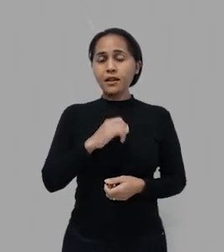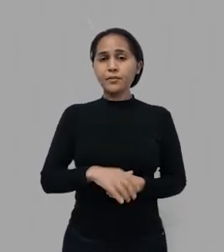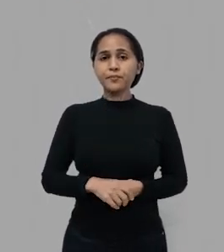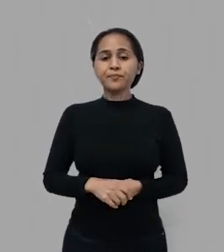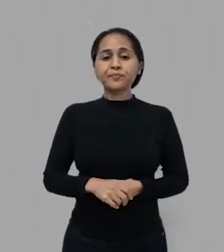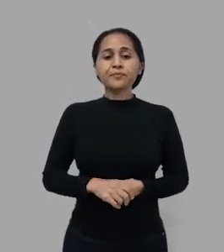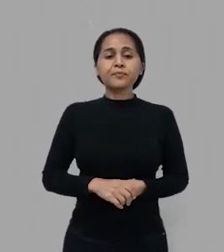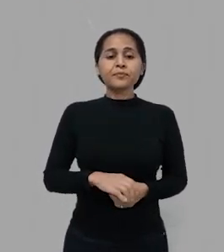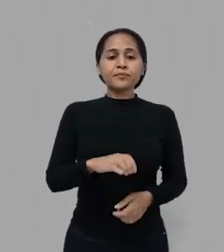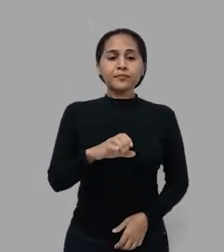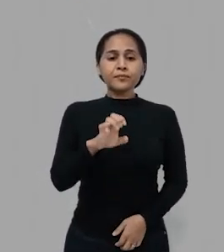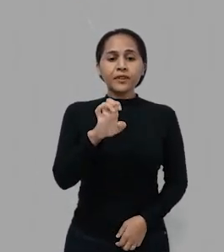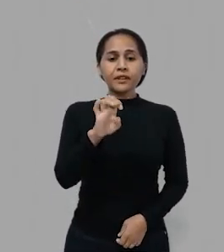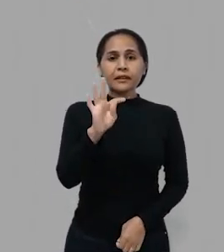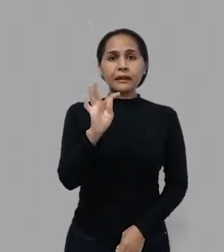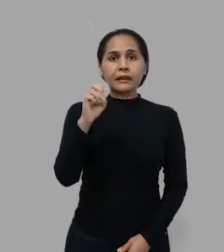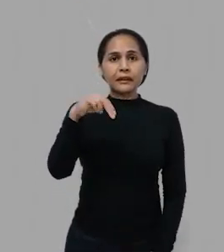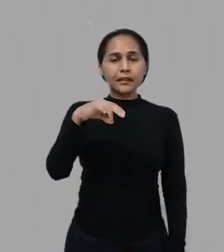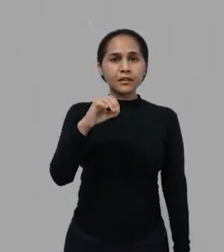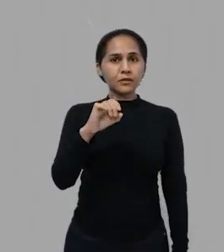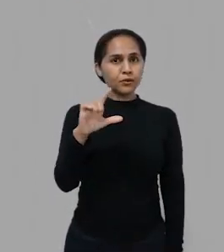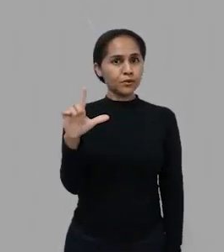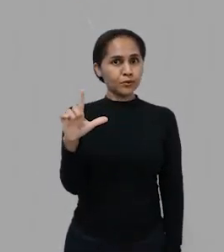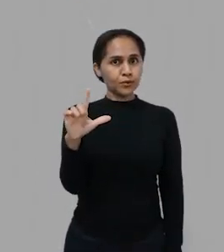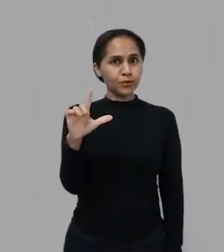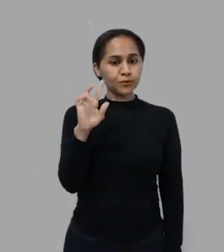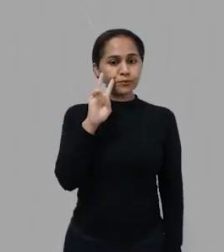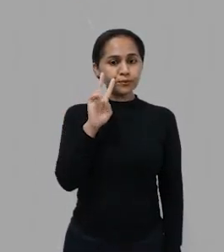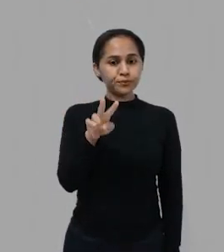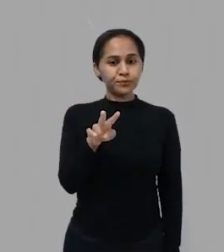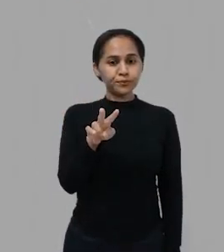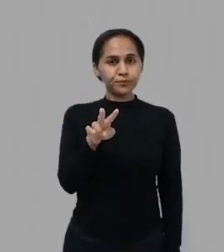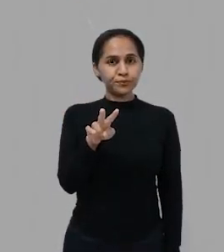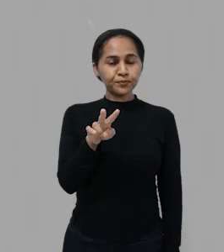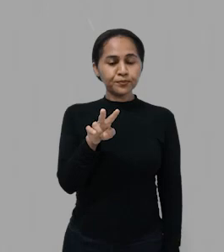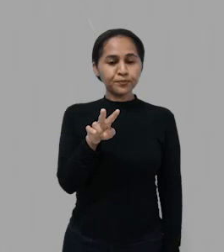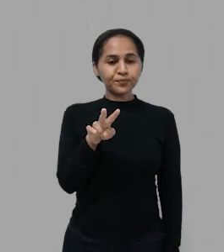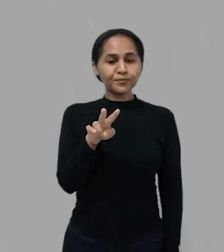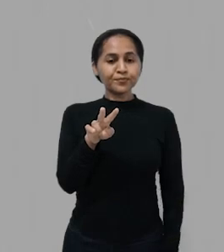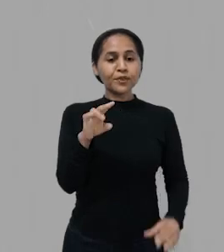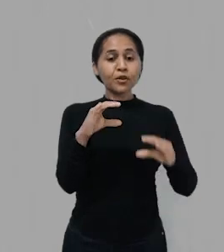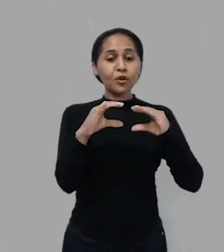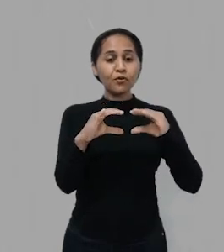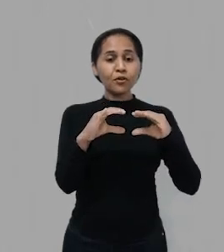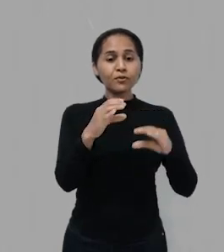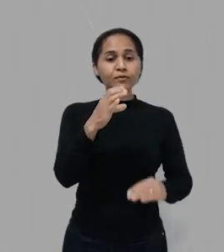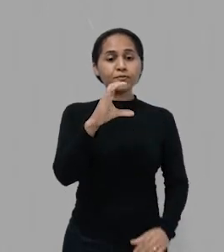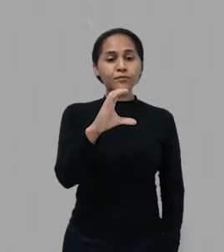o etanol, né, o álcool etanol, com a sua fórmula molecular